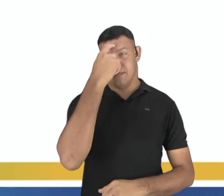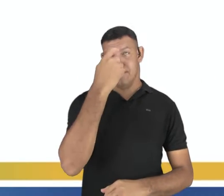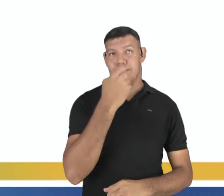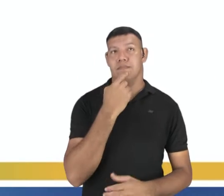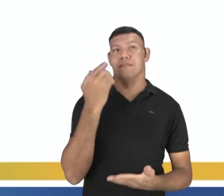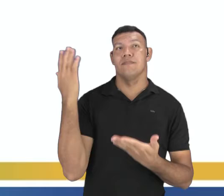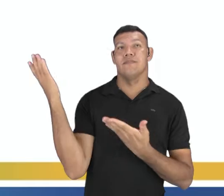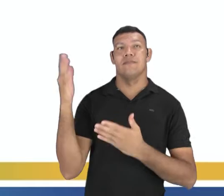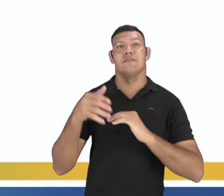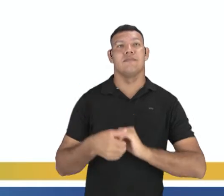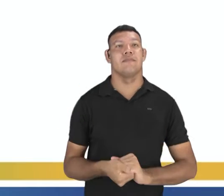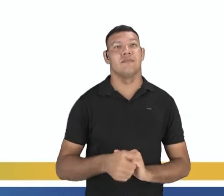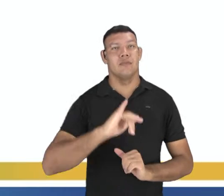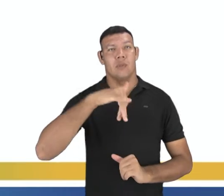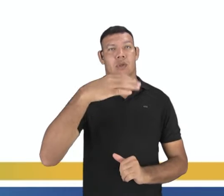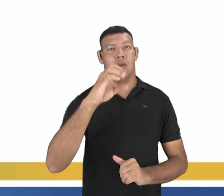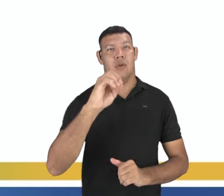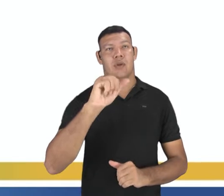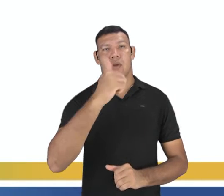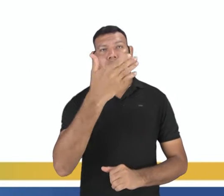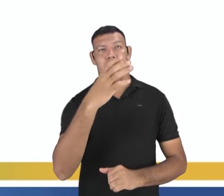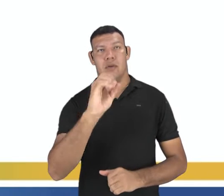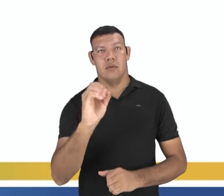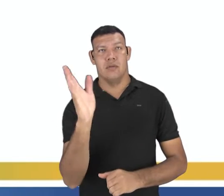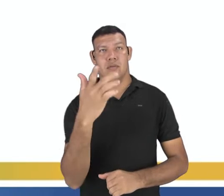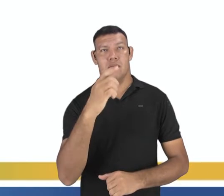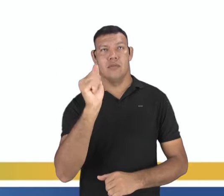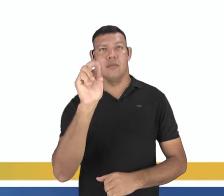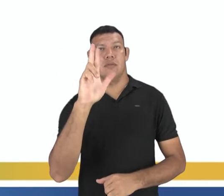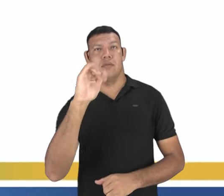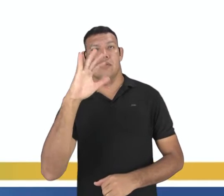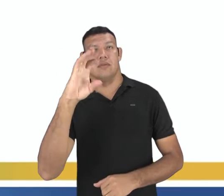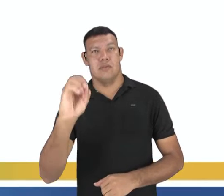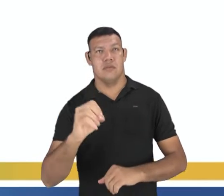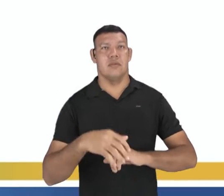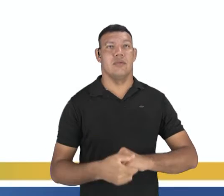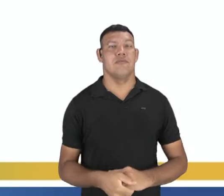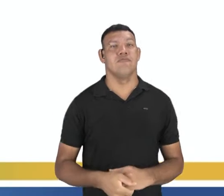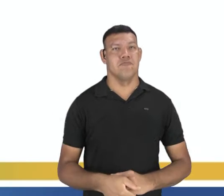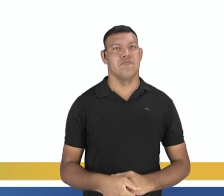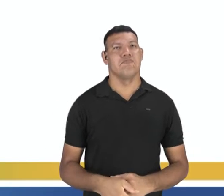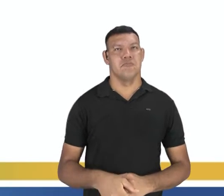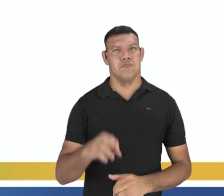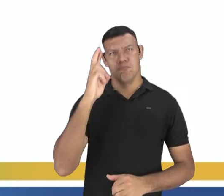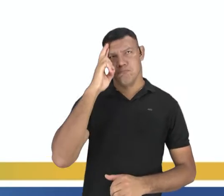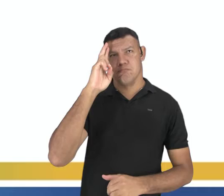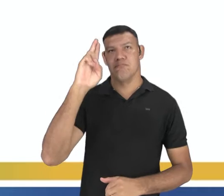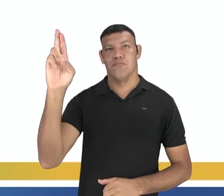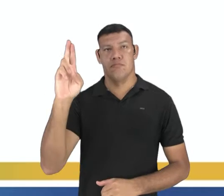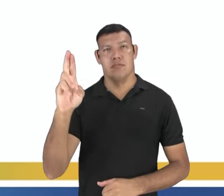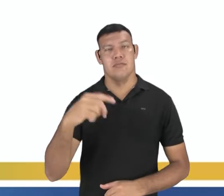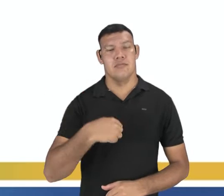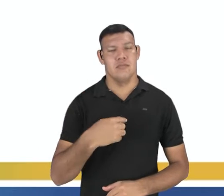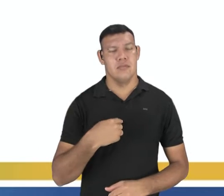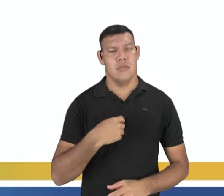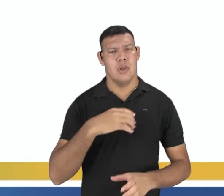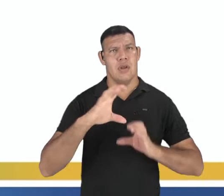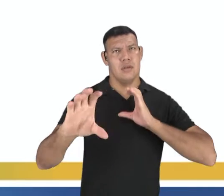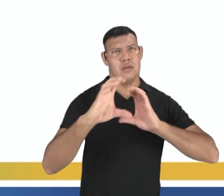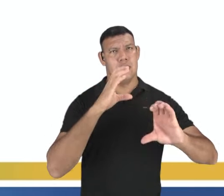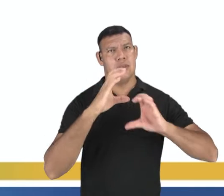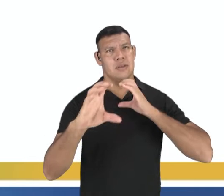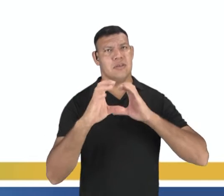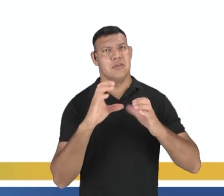olhada. Vamos lá ao trecho. A boa dona, por quem eu trovava e quem não dava nada por mim, embora ela